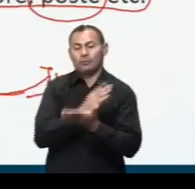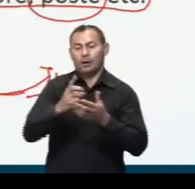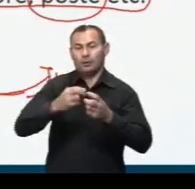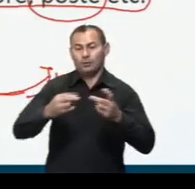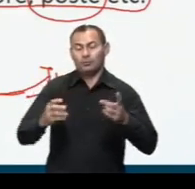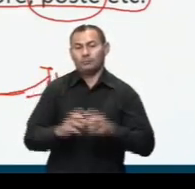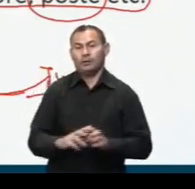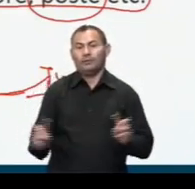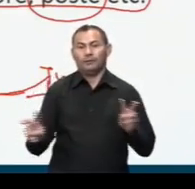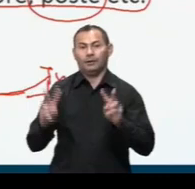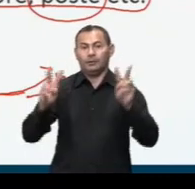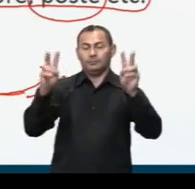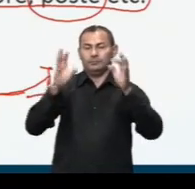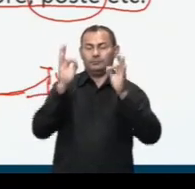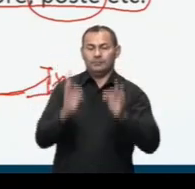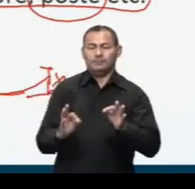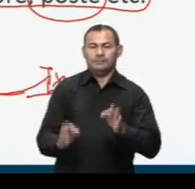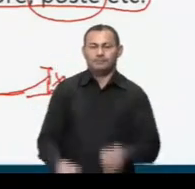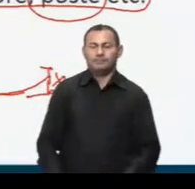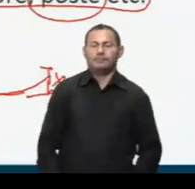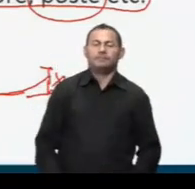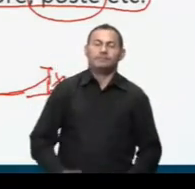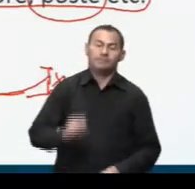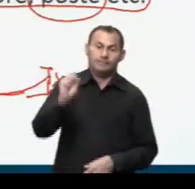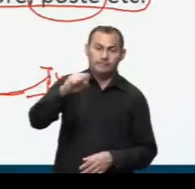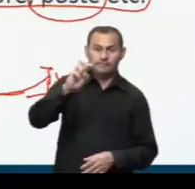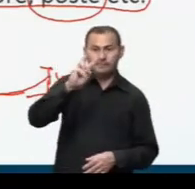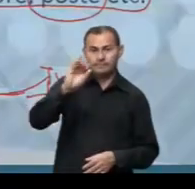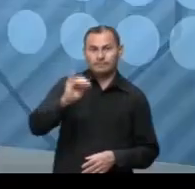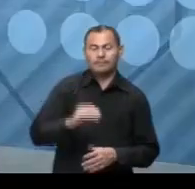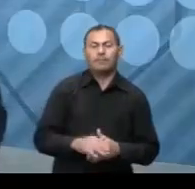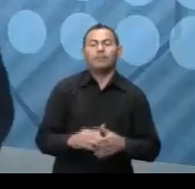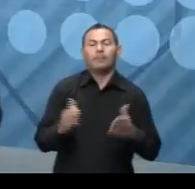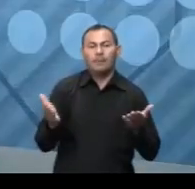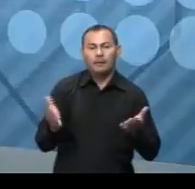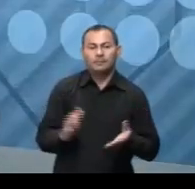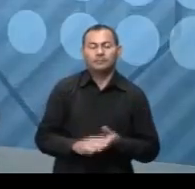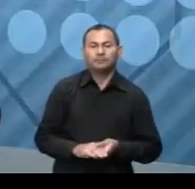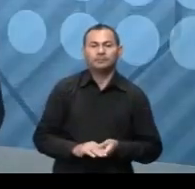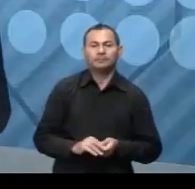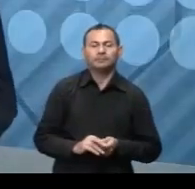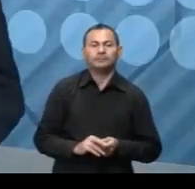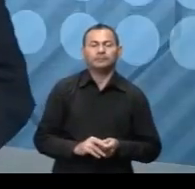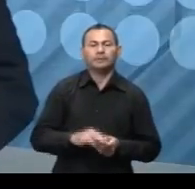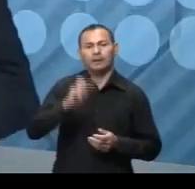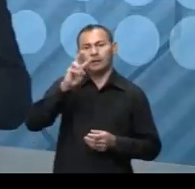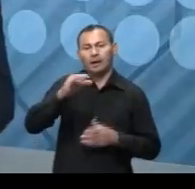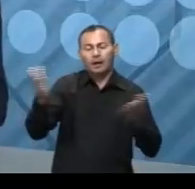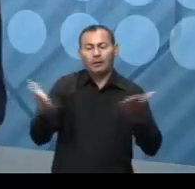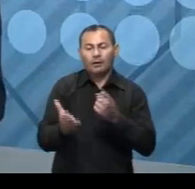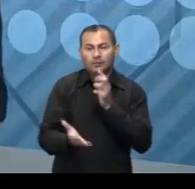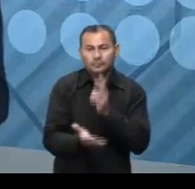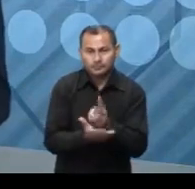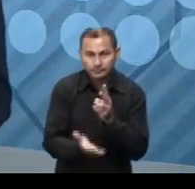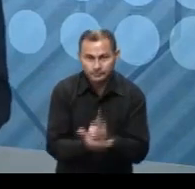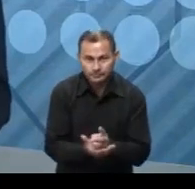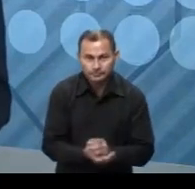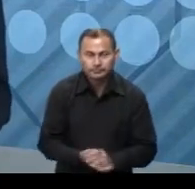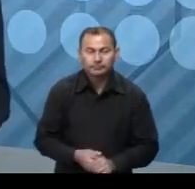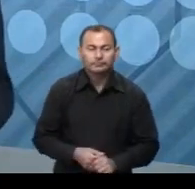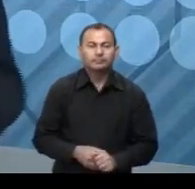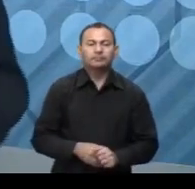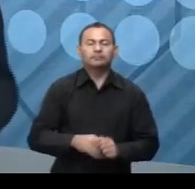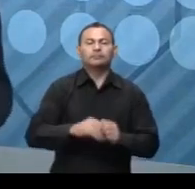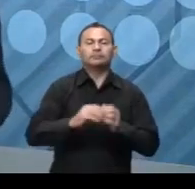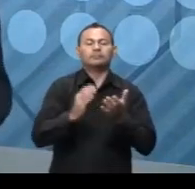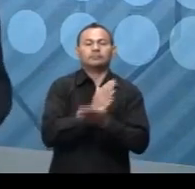coisa, mais um valor, tá? E assim vai. Bom, então, a gente agora dá continuidade